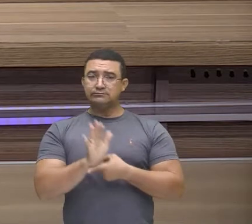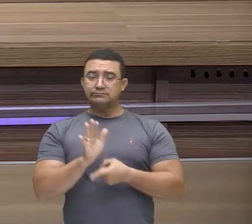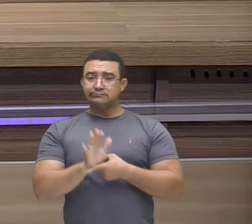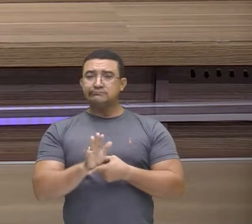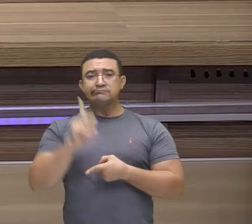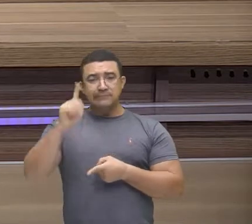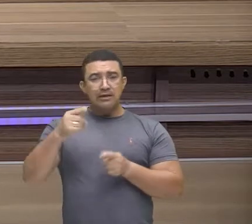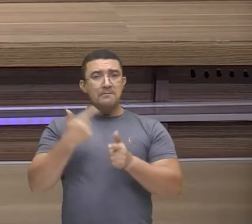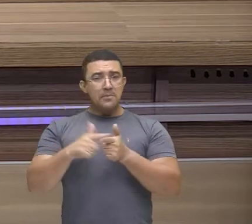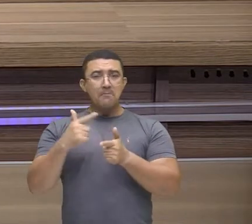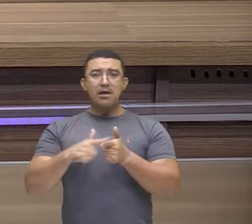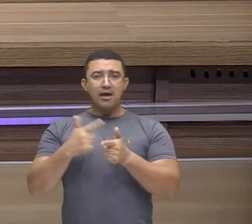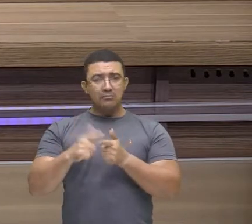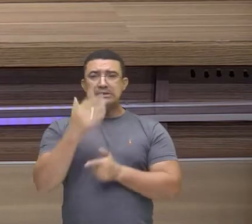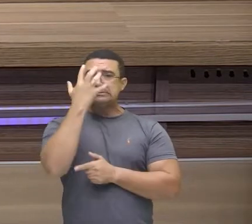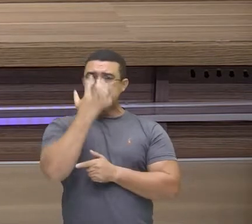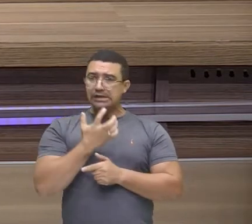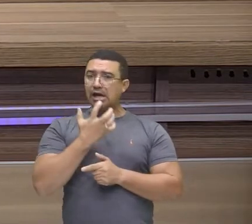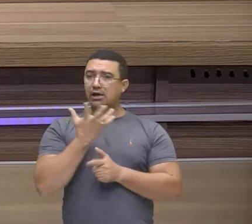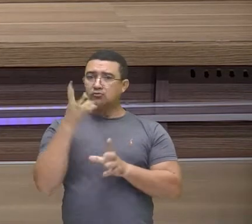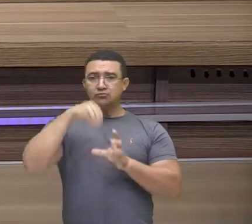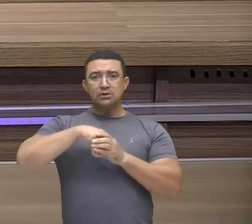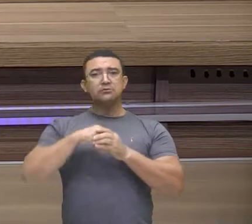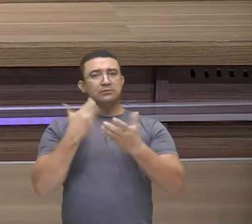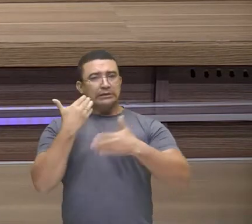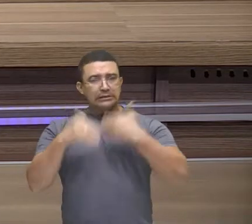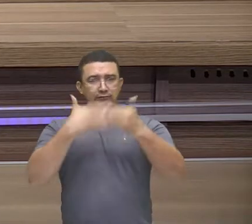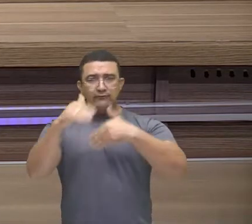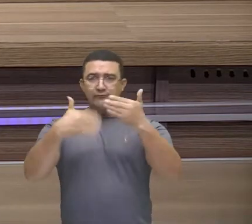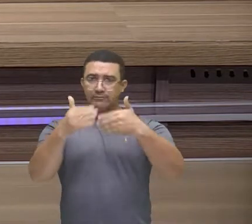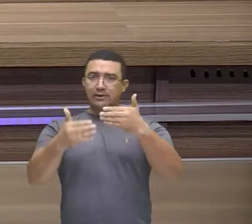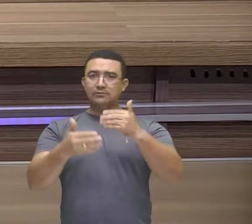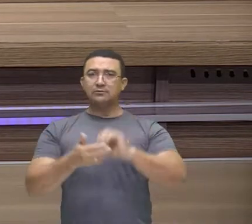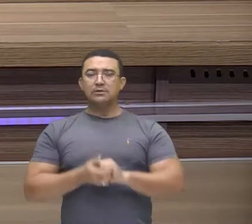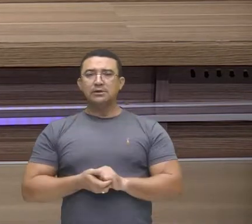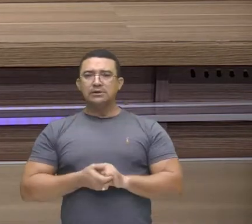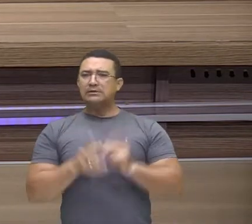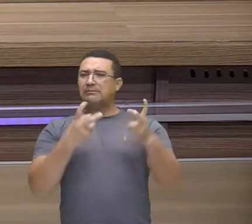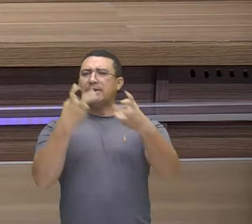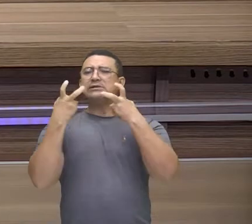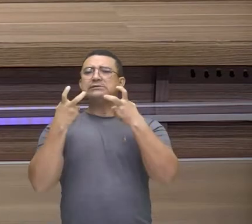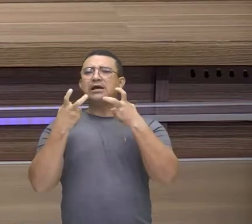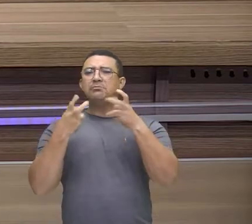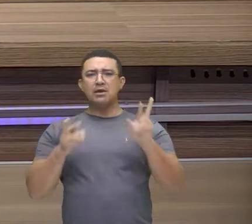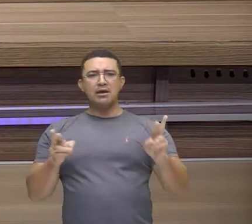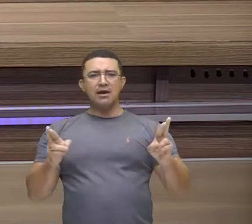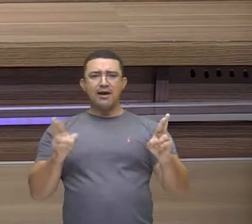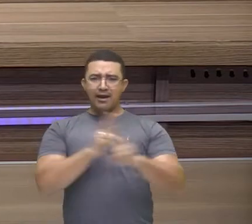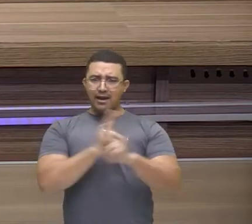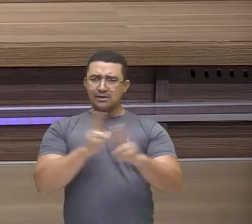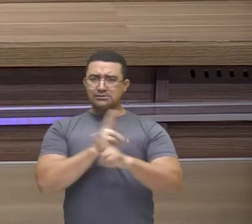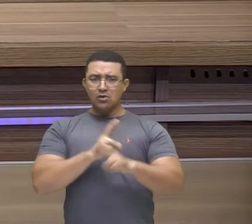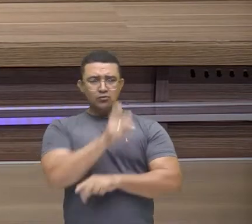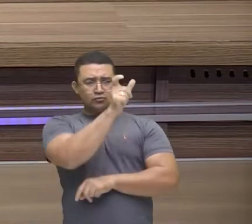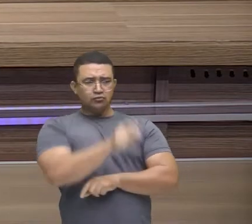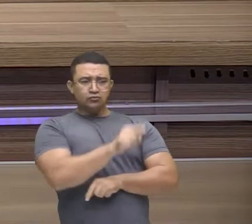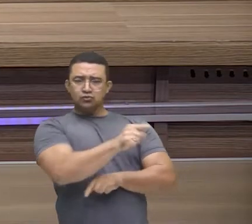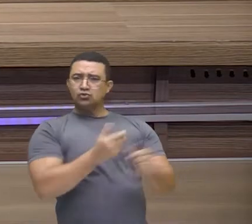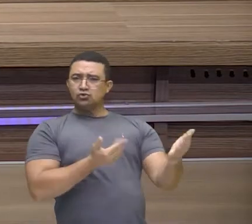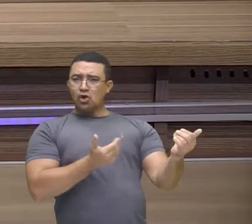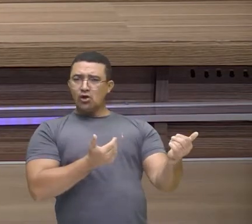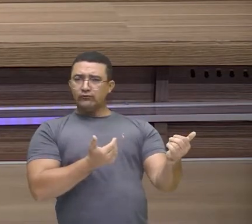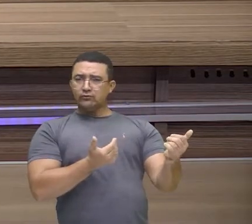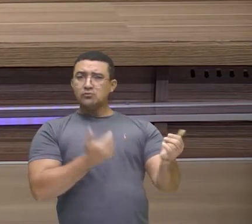seríssimo, né, dentro desse desenvolvimento, que a gente fica vendo a relação desse adolescente com o